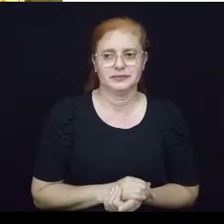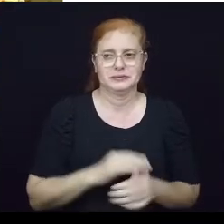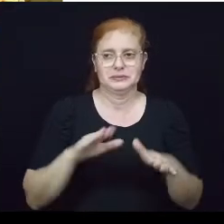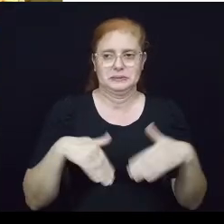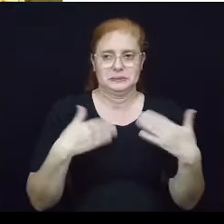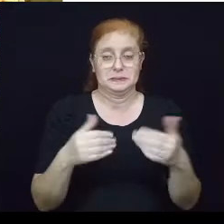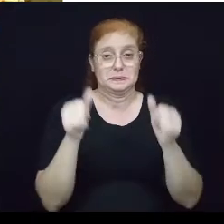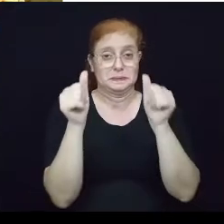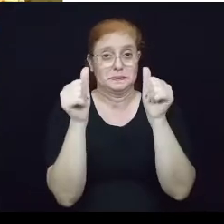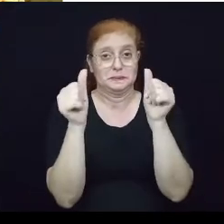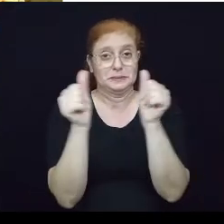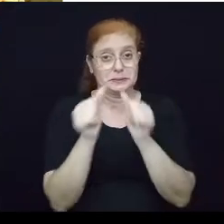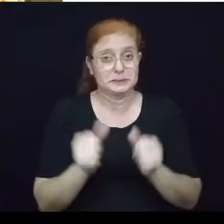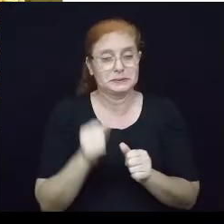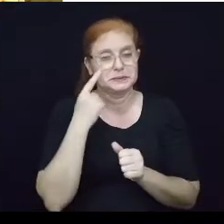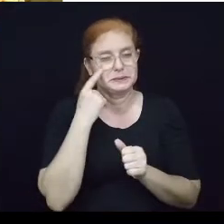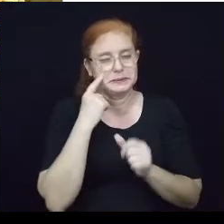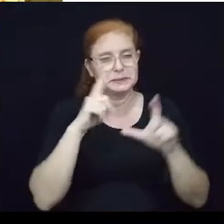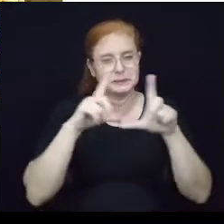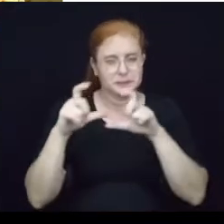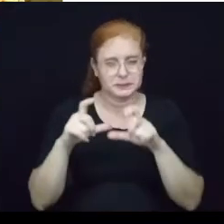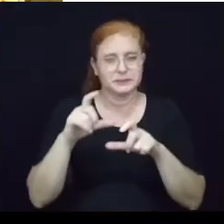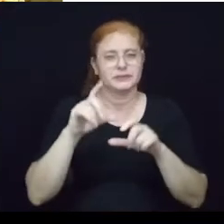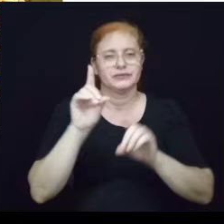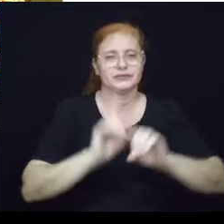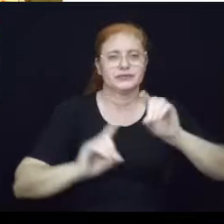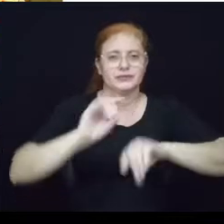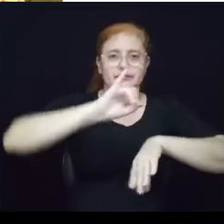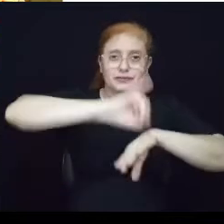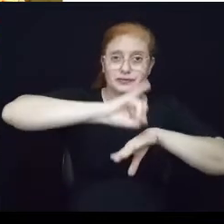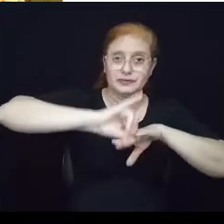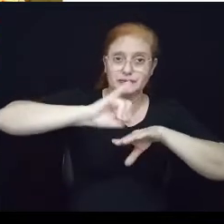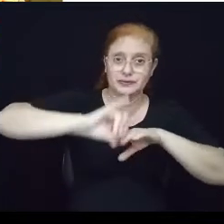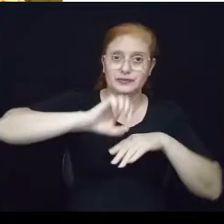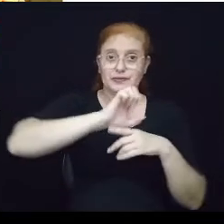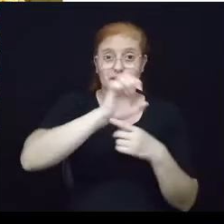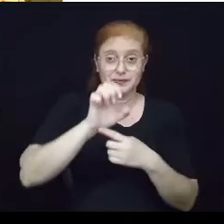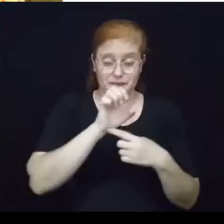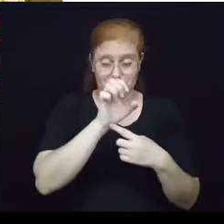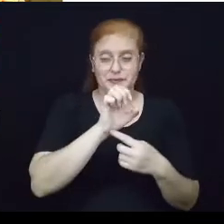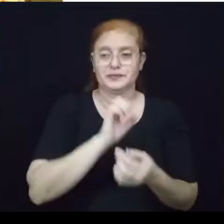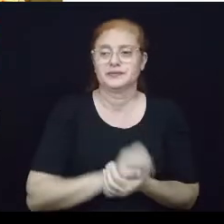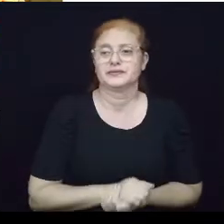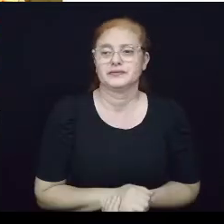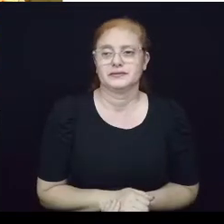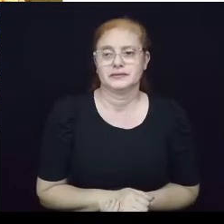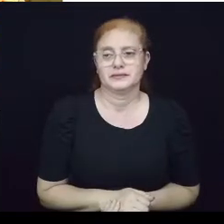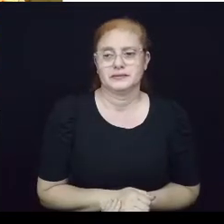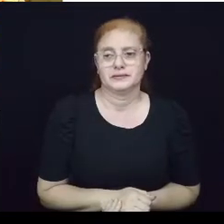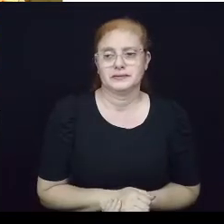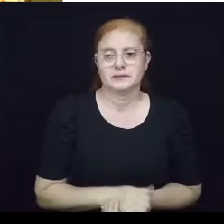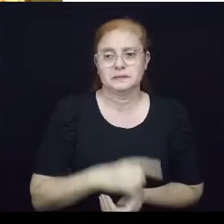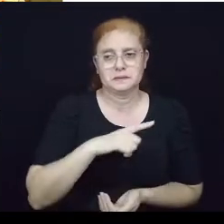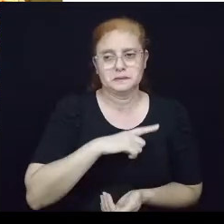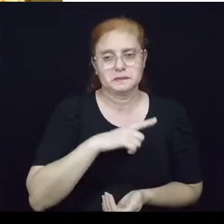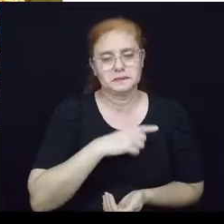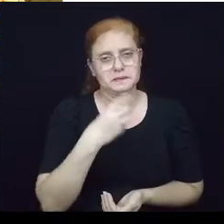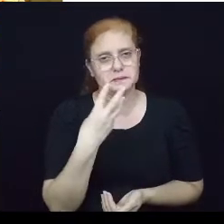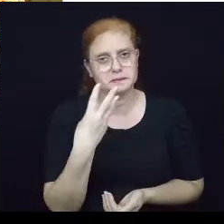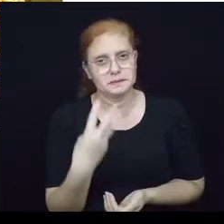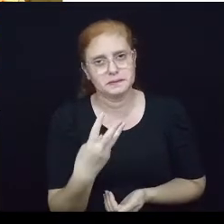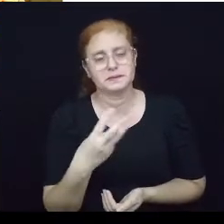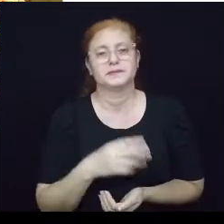Aqui nessa imagem a gente vê algumas das peças que estão na exposição, né? Essas 3 aqui na